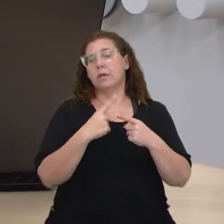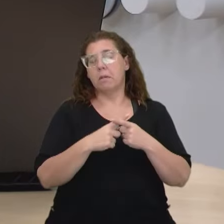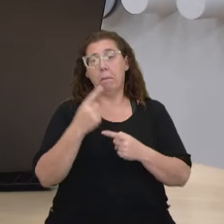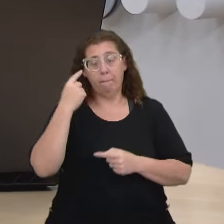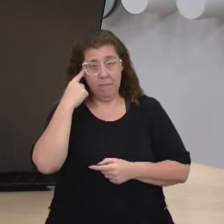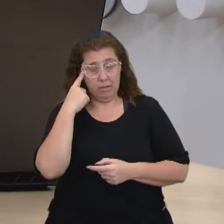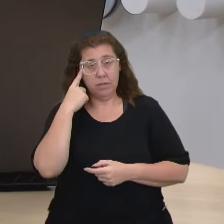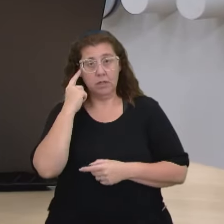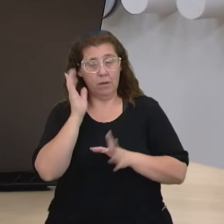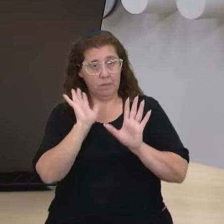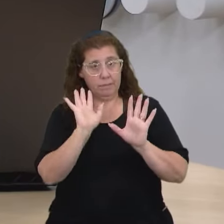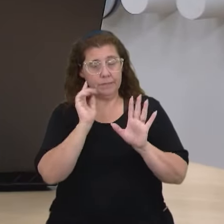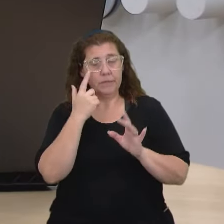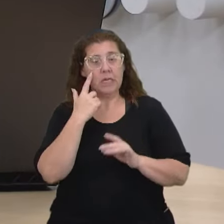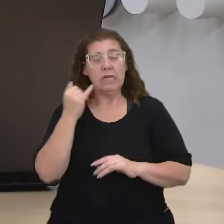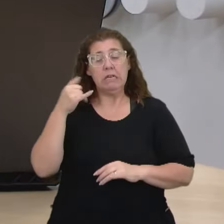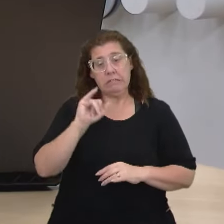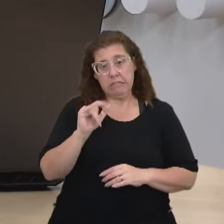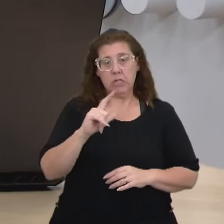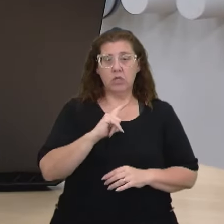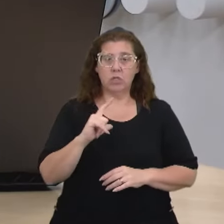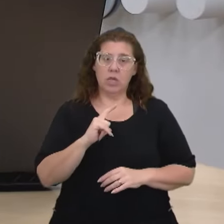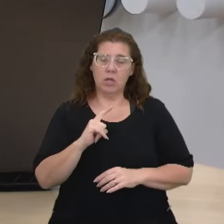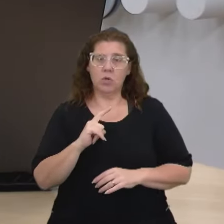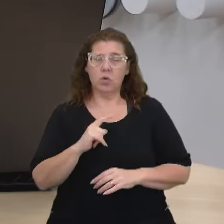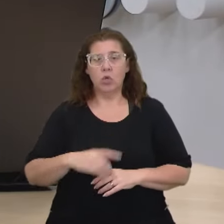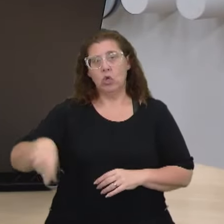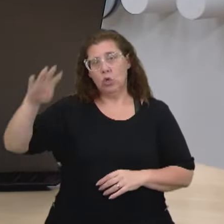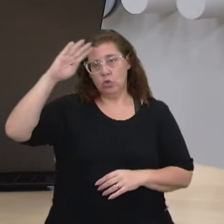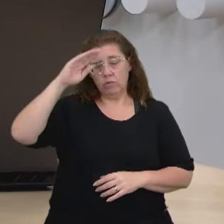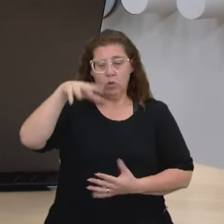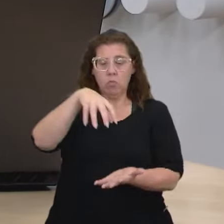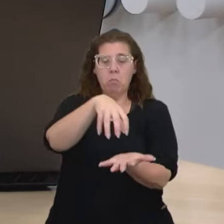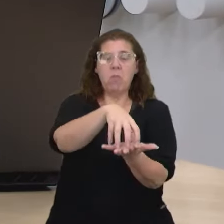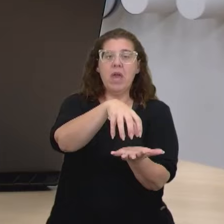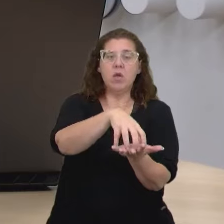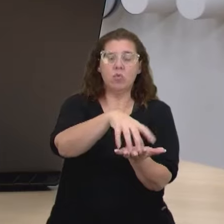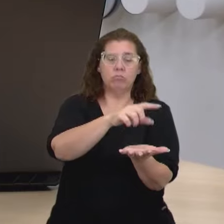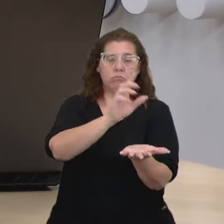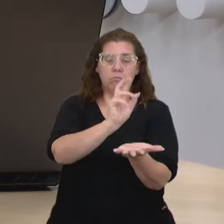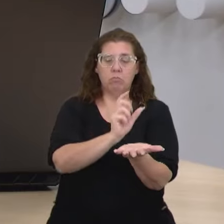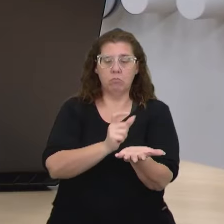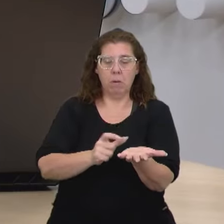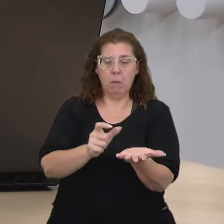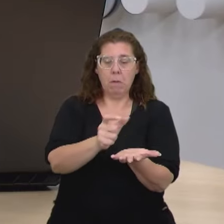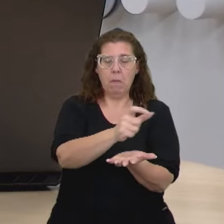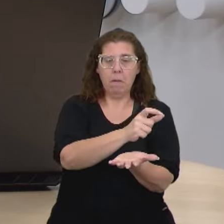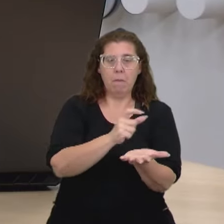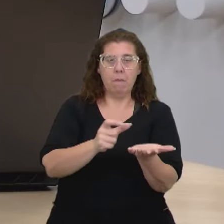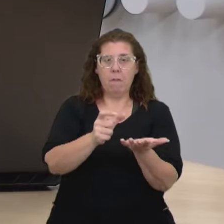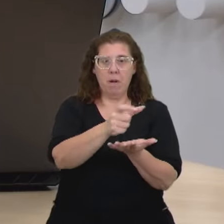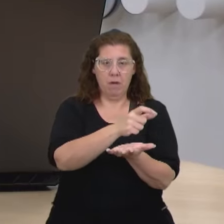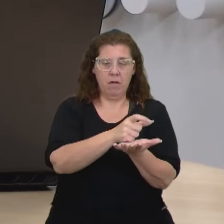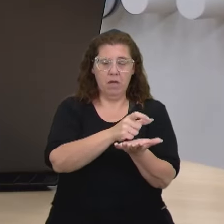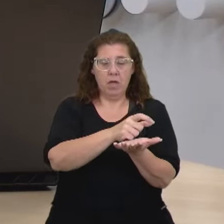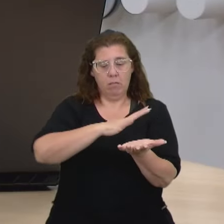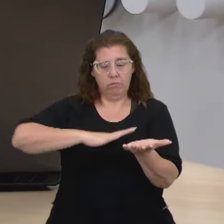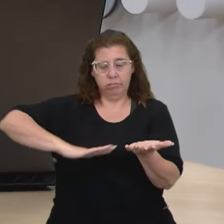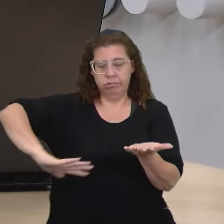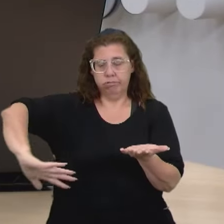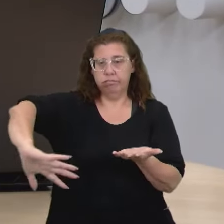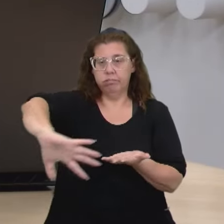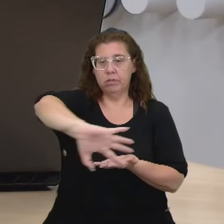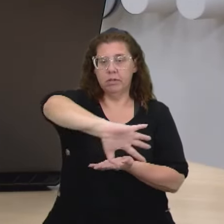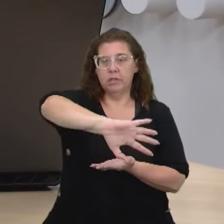pensem comigo. Se eu tenho os guardas no meio dessa estrutura, e nas extremidades